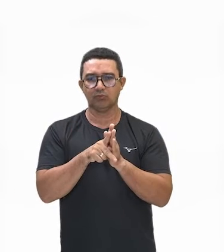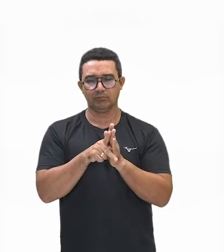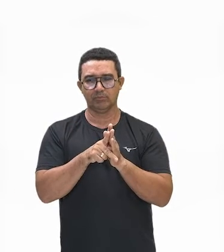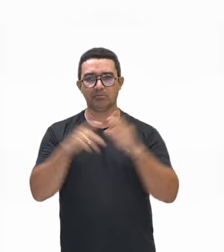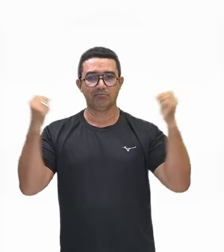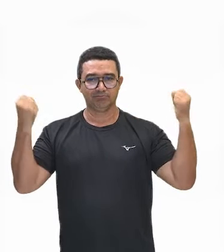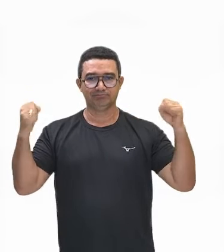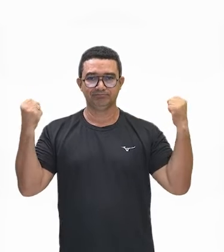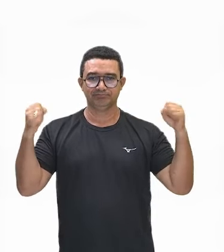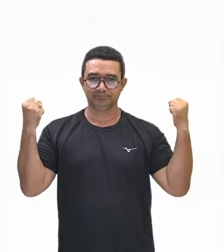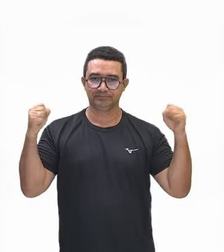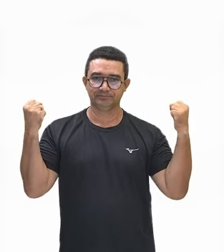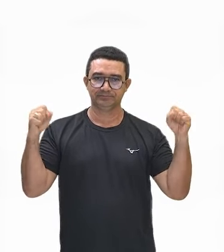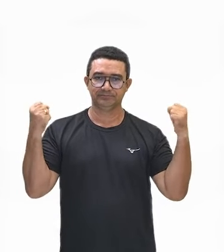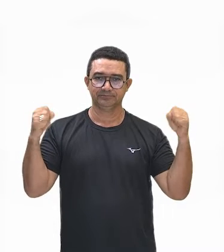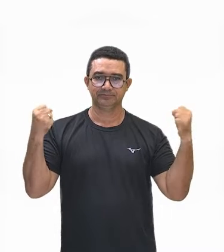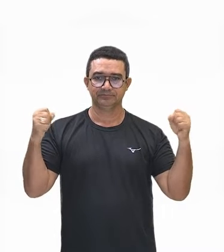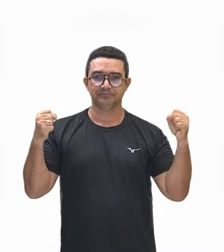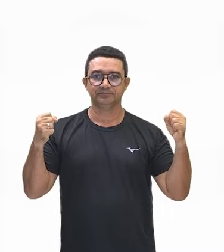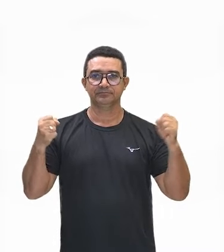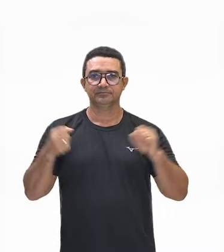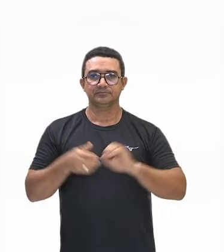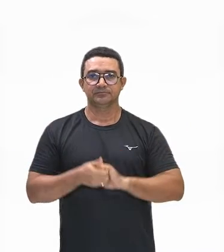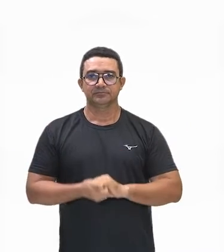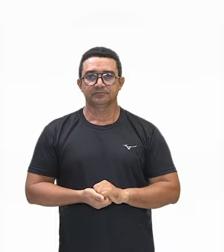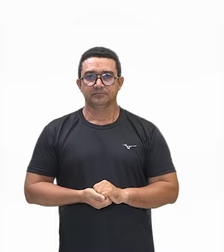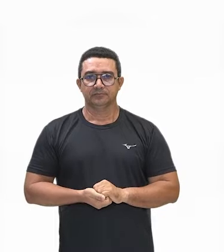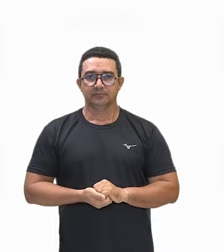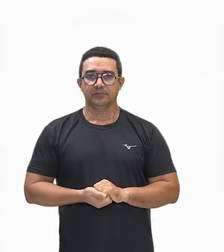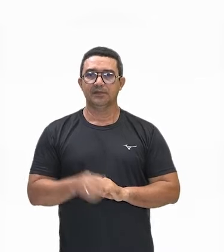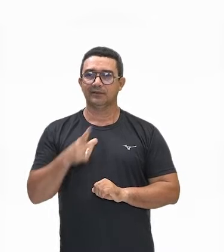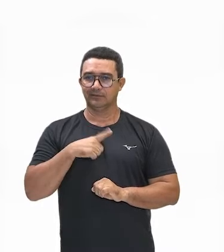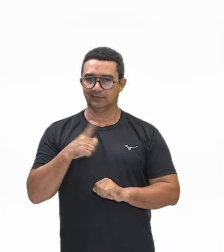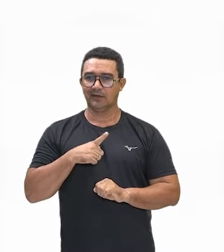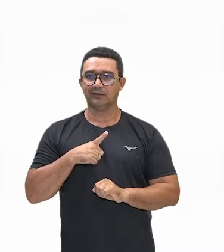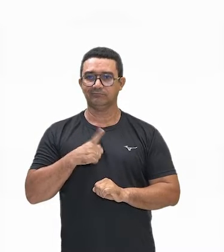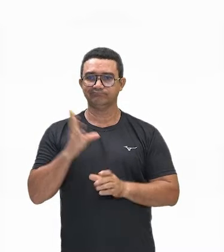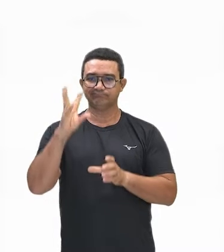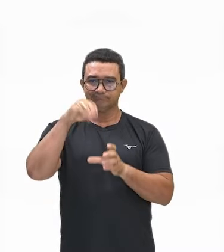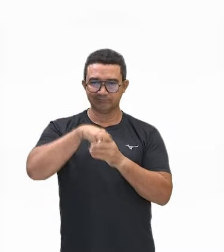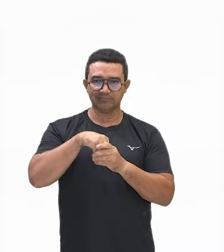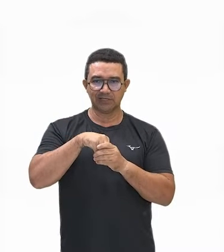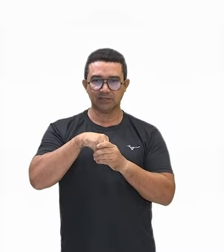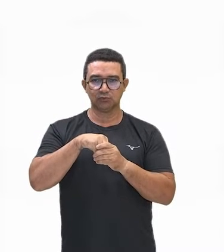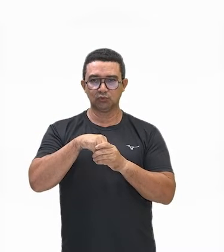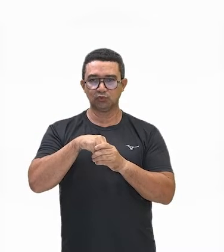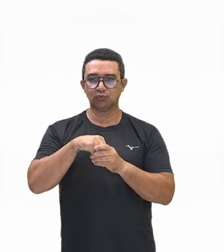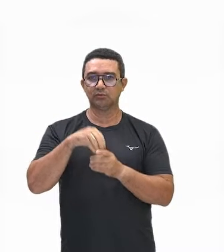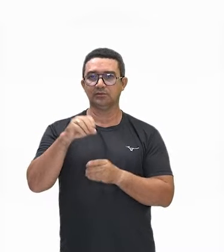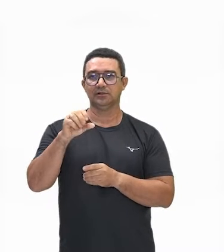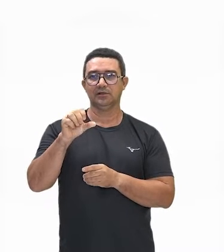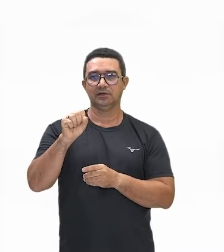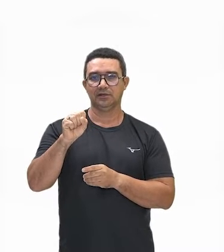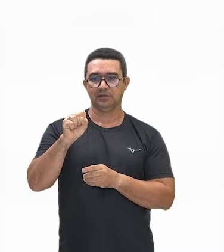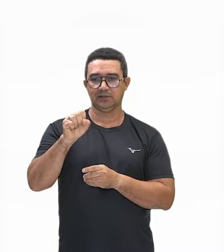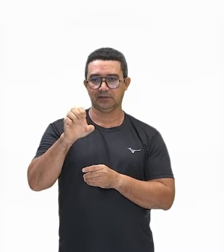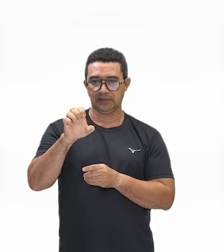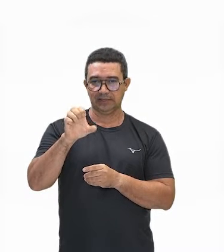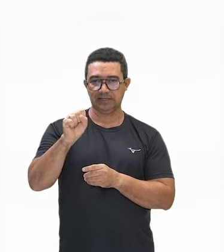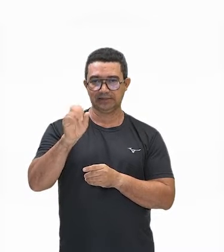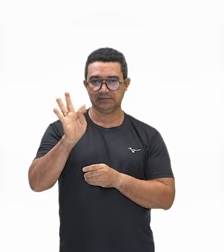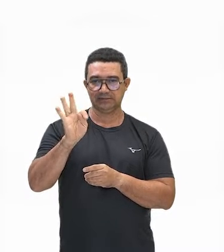steroids, que podem ilegalmente conter esteroides, né? Ou esteroides ou substâncias relacionadas